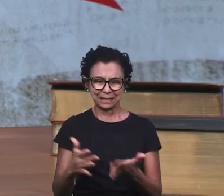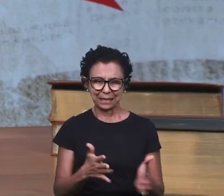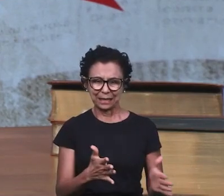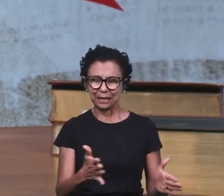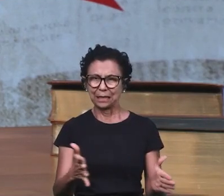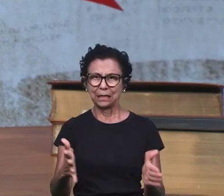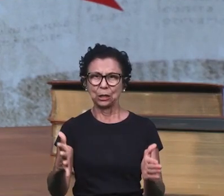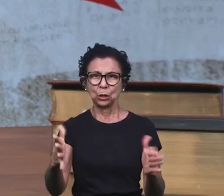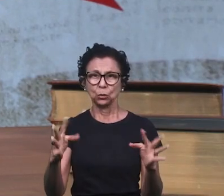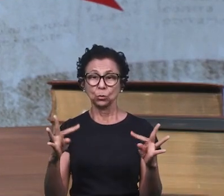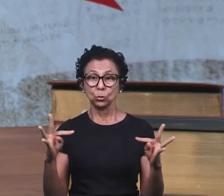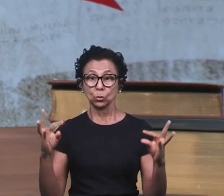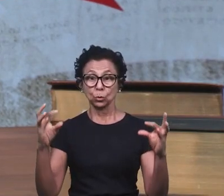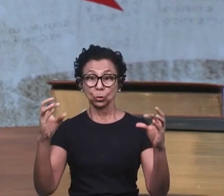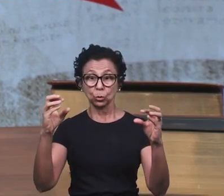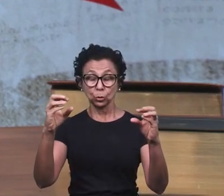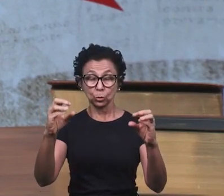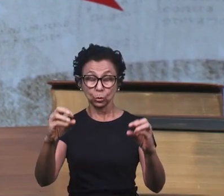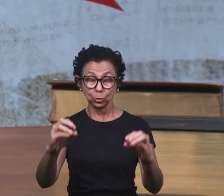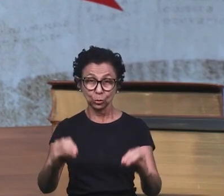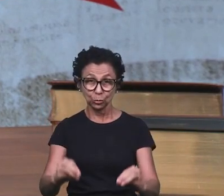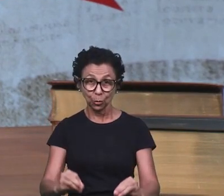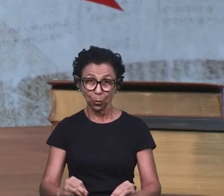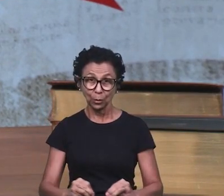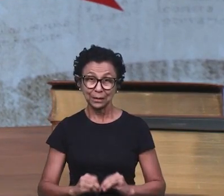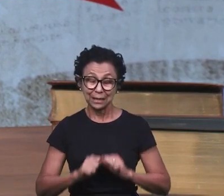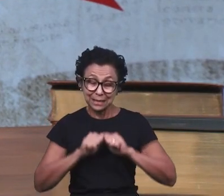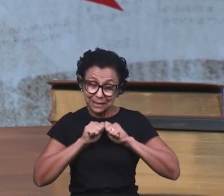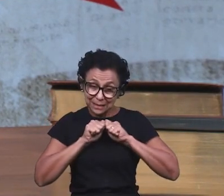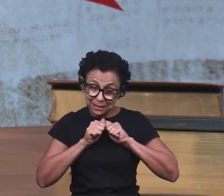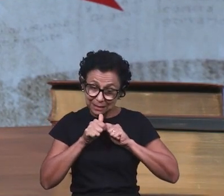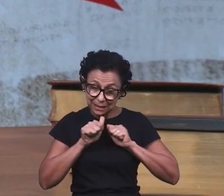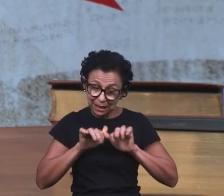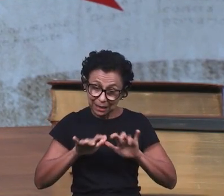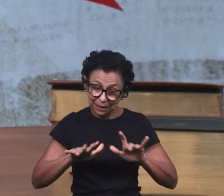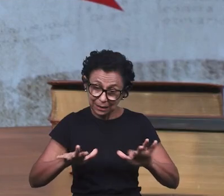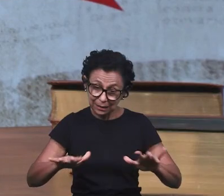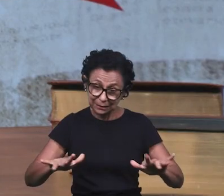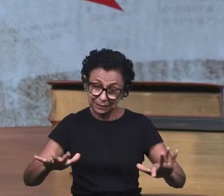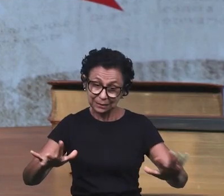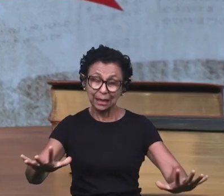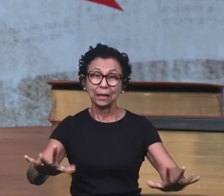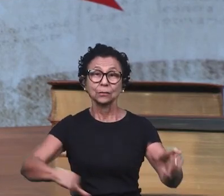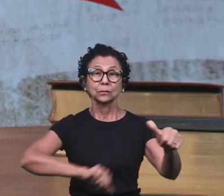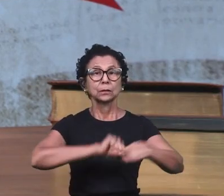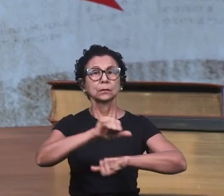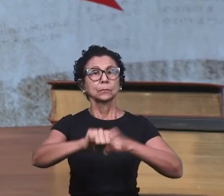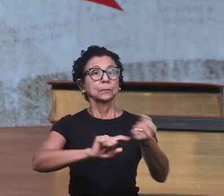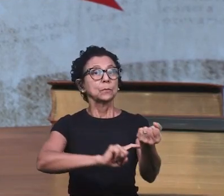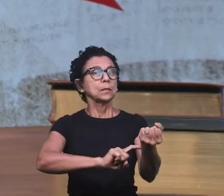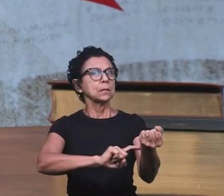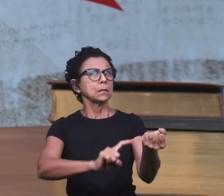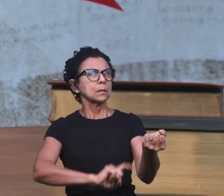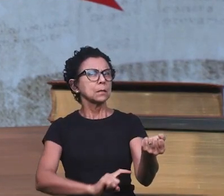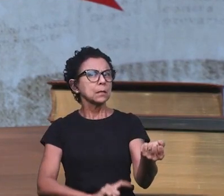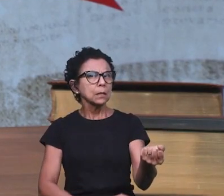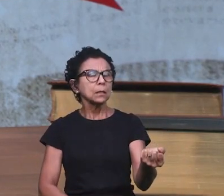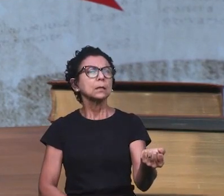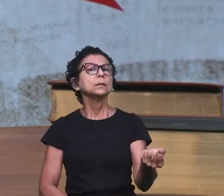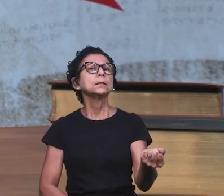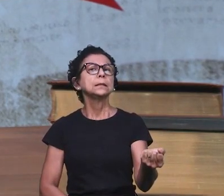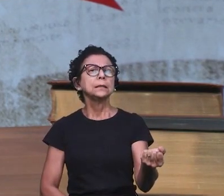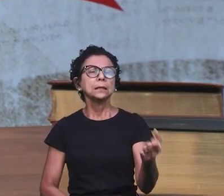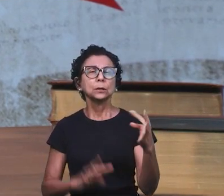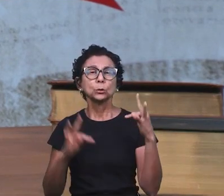sobre todo o ajuntamento das águas, para que se tornem em sangue. E haja sangue